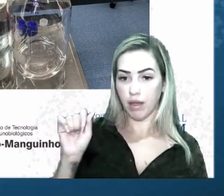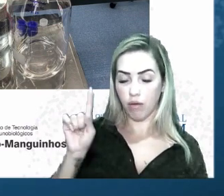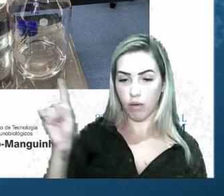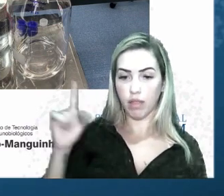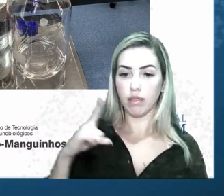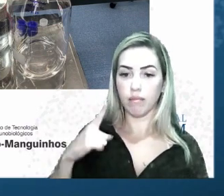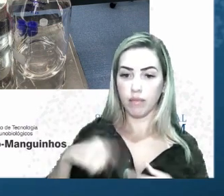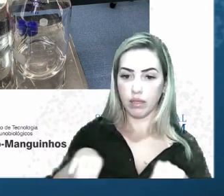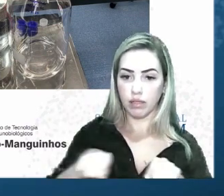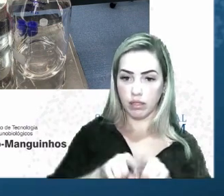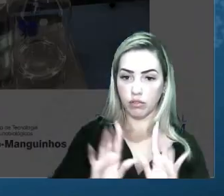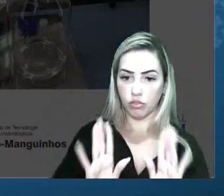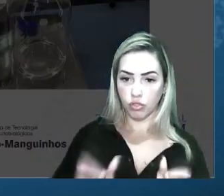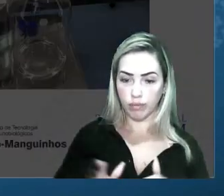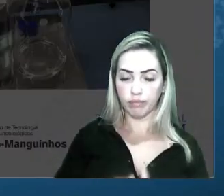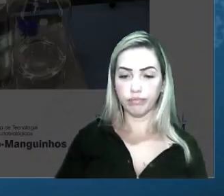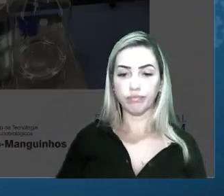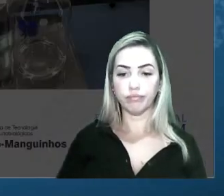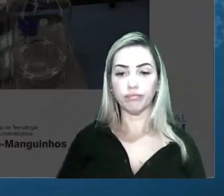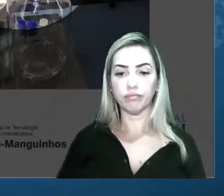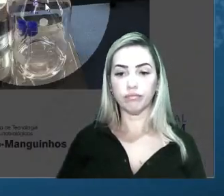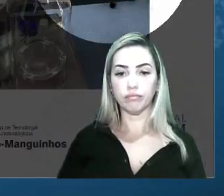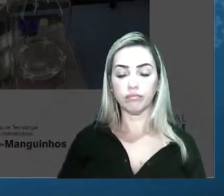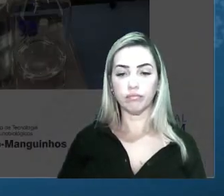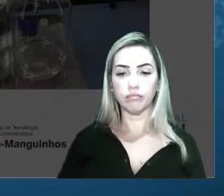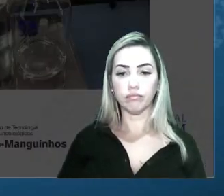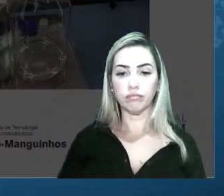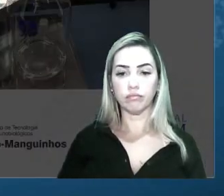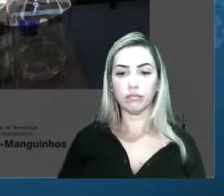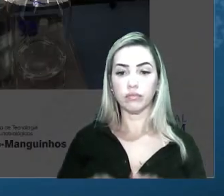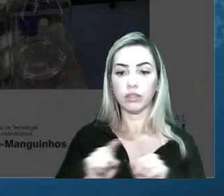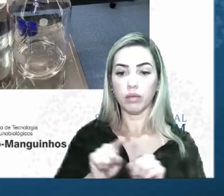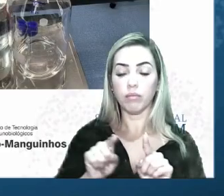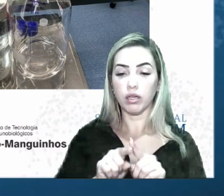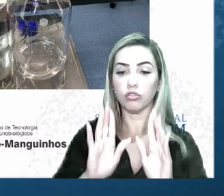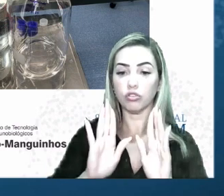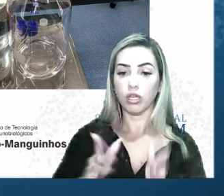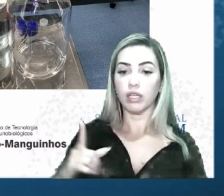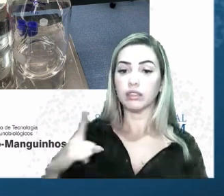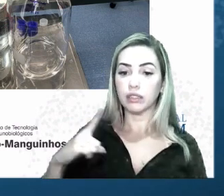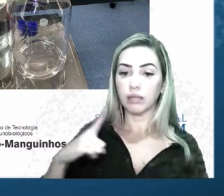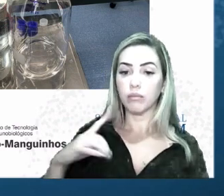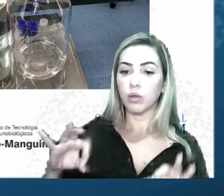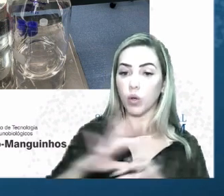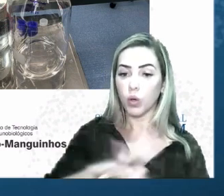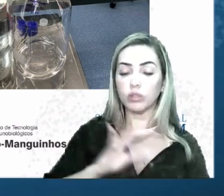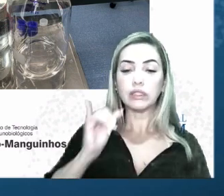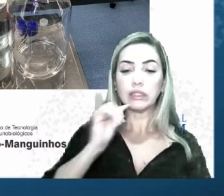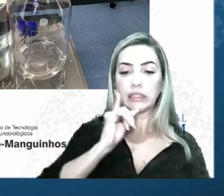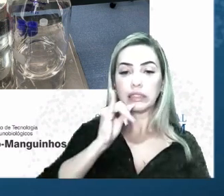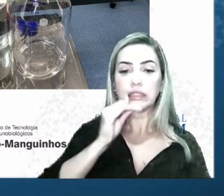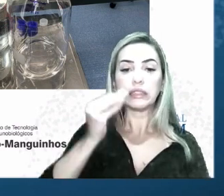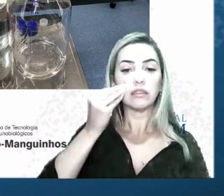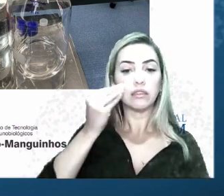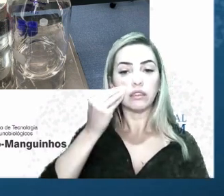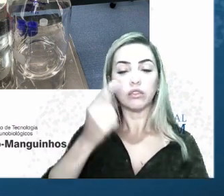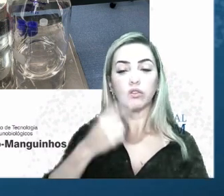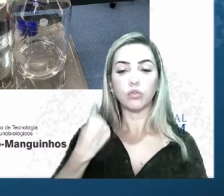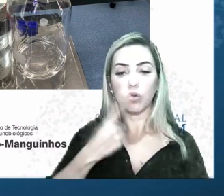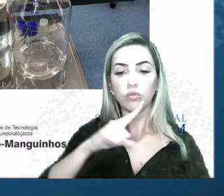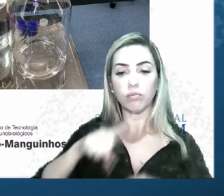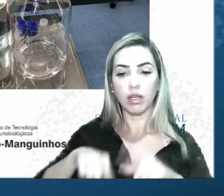parceria, e também já temos instalado e testado o nosso equipamento